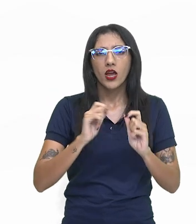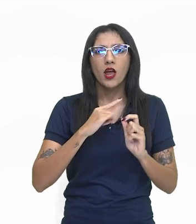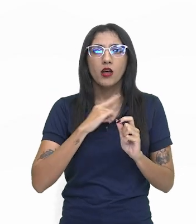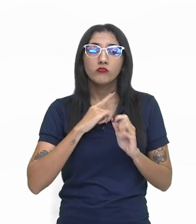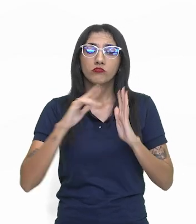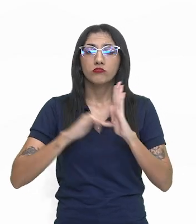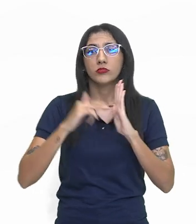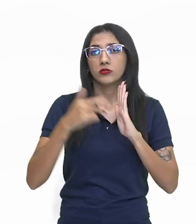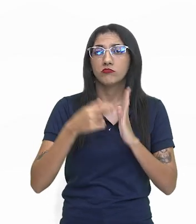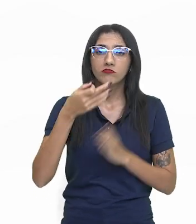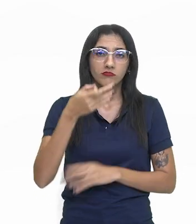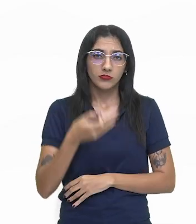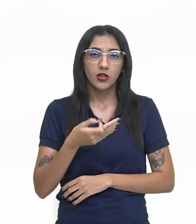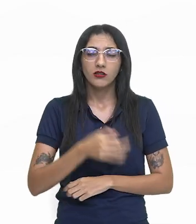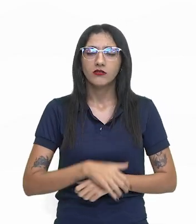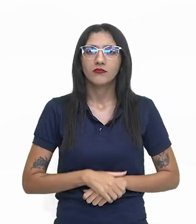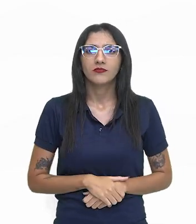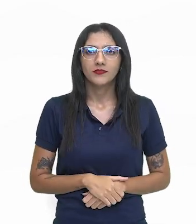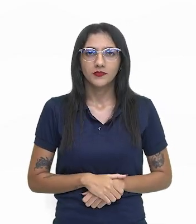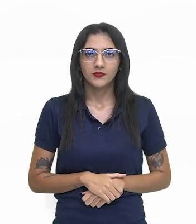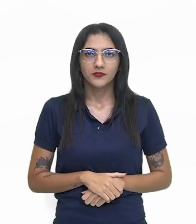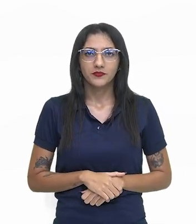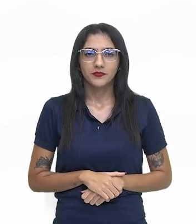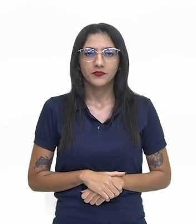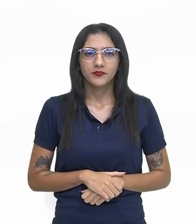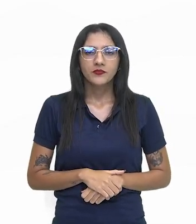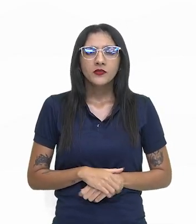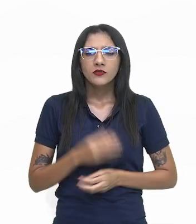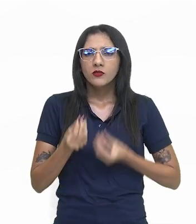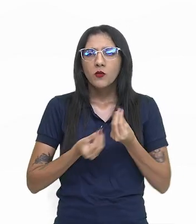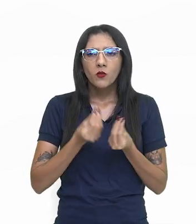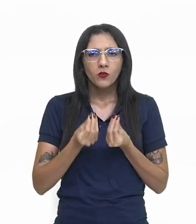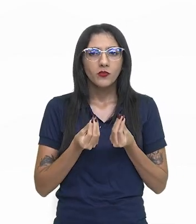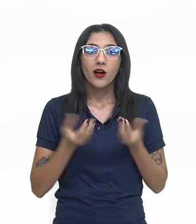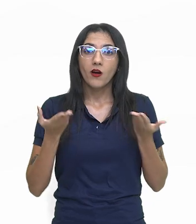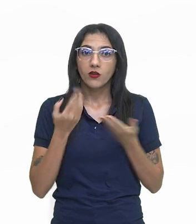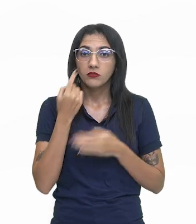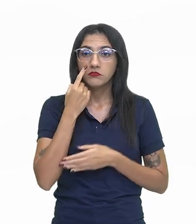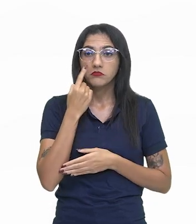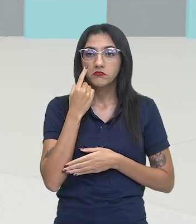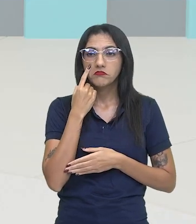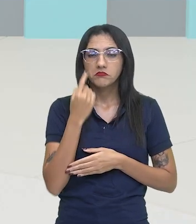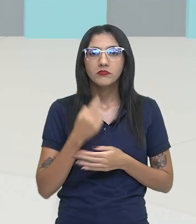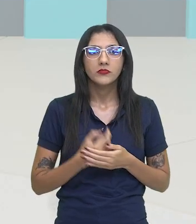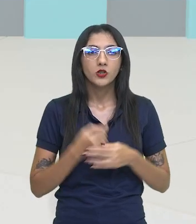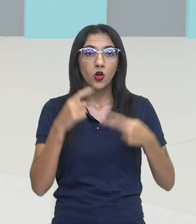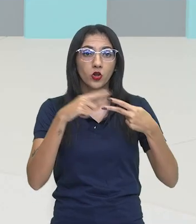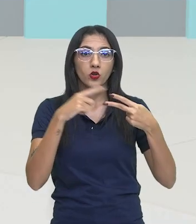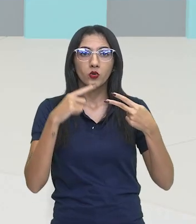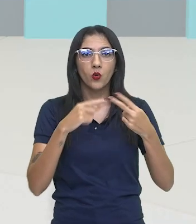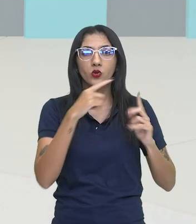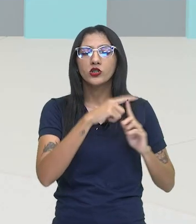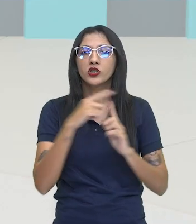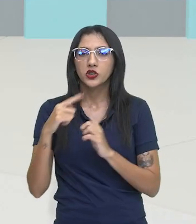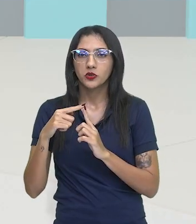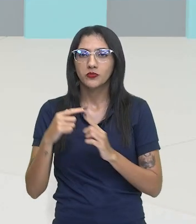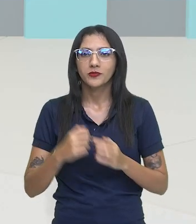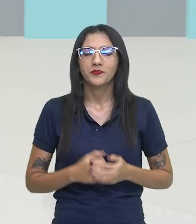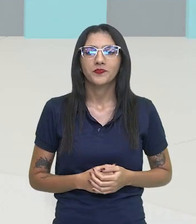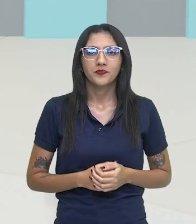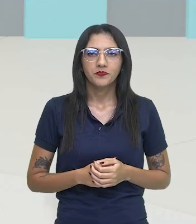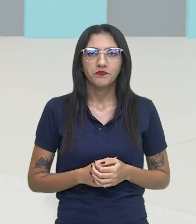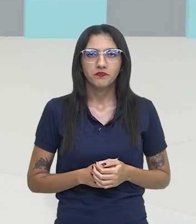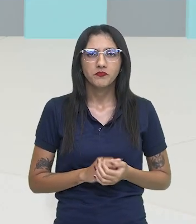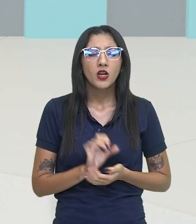sequências de sentido. Então, para nós entendermos como isso funciona, a gente vai ver agora dois processos da coesão textual. Mas só para a